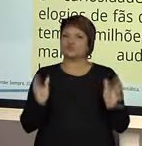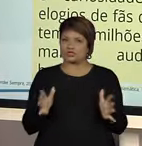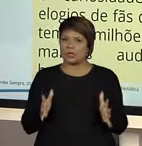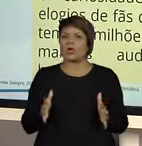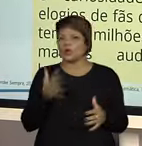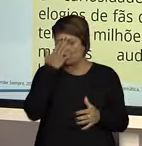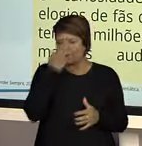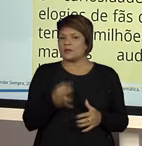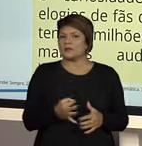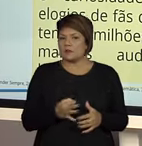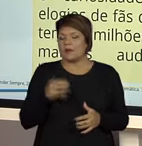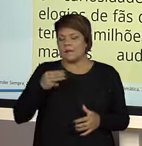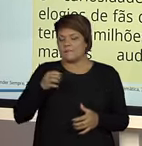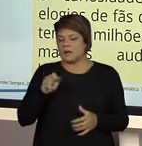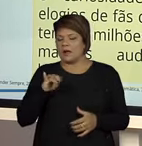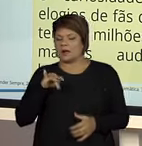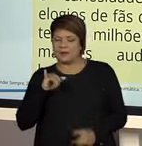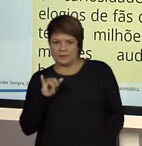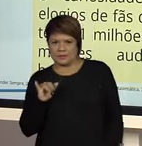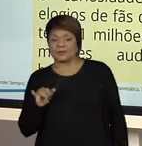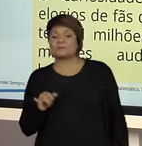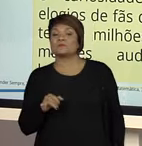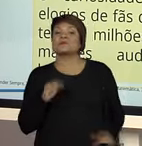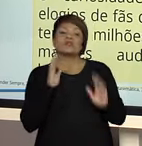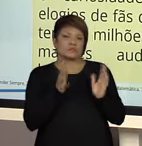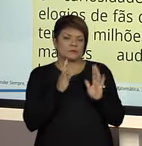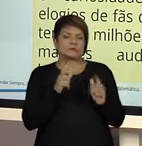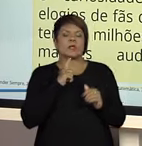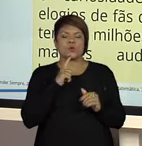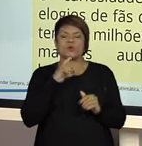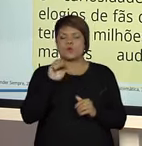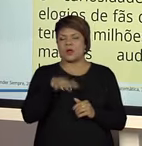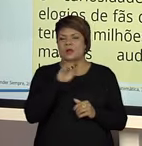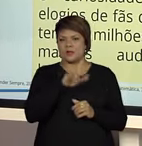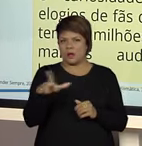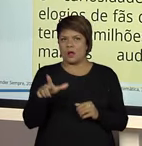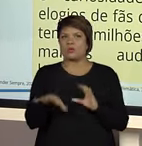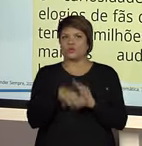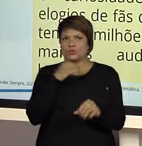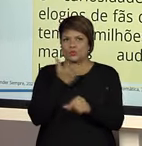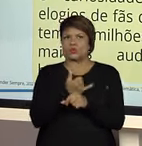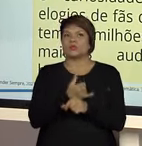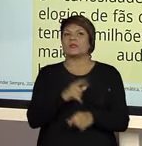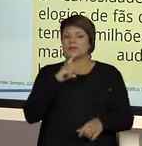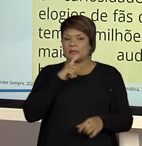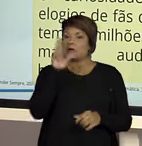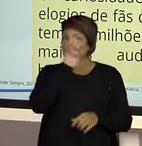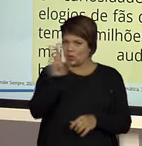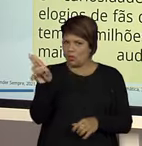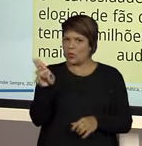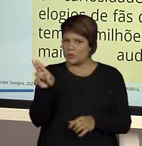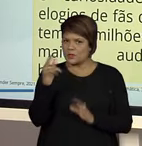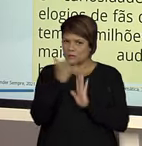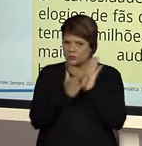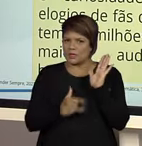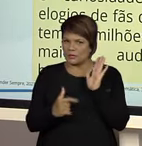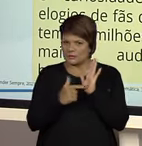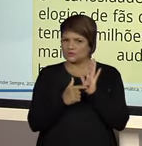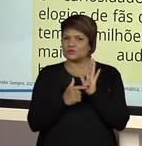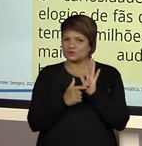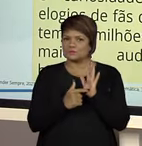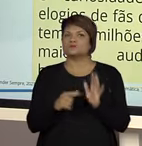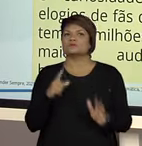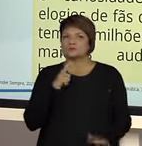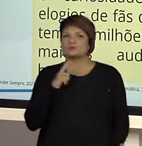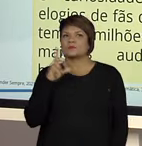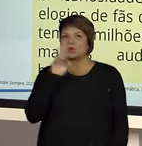Mari Fulfaro tem um canal no YouTube aí. Tem o nome do canal? Aqui no texto? Tem sim.